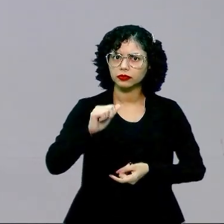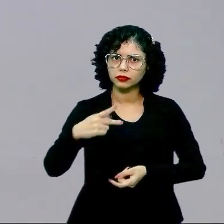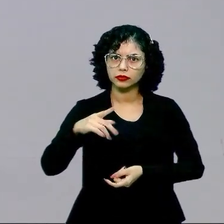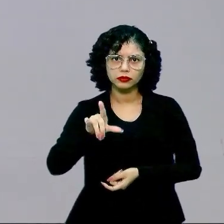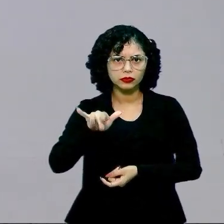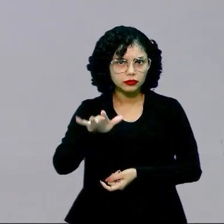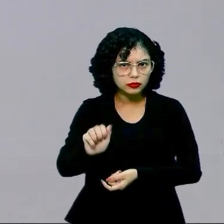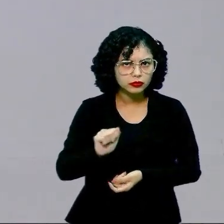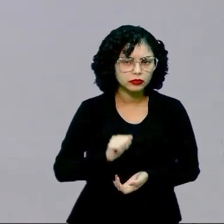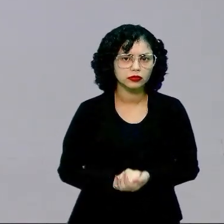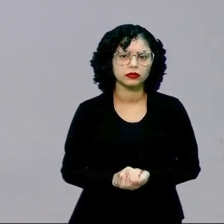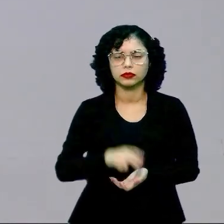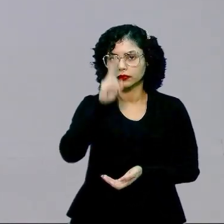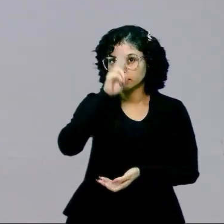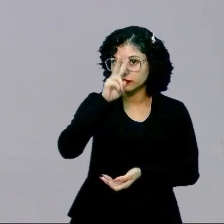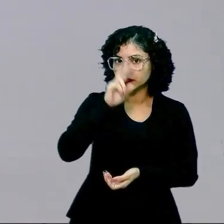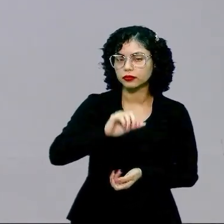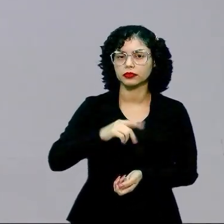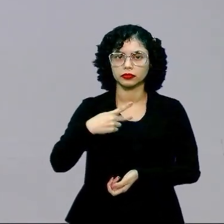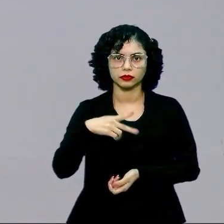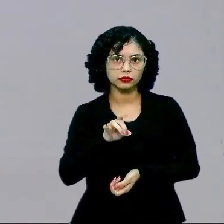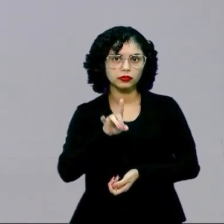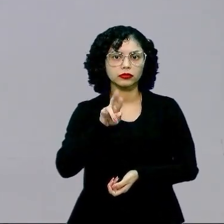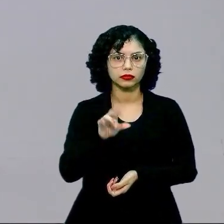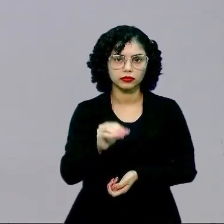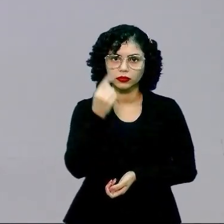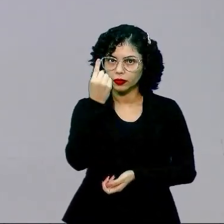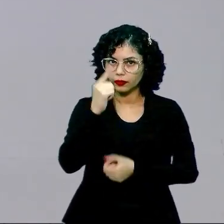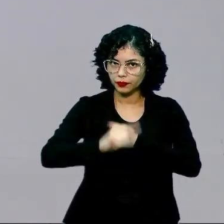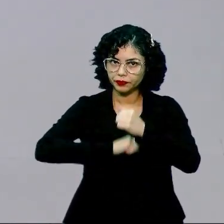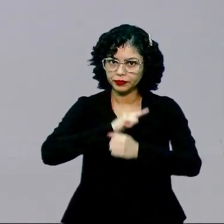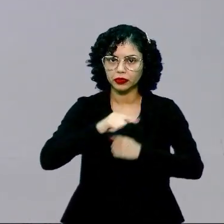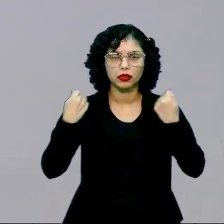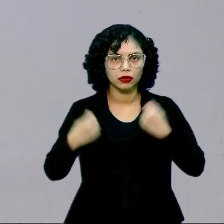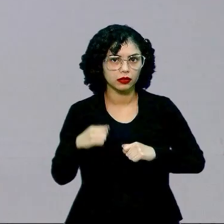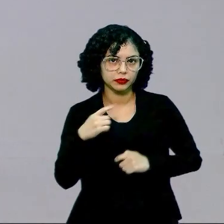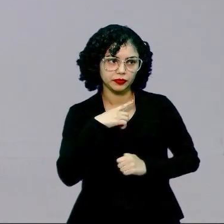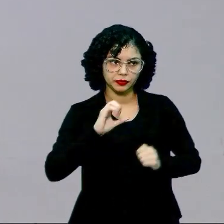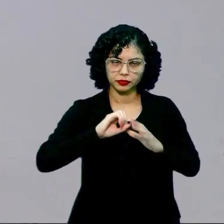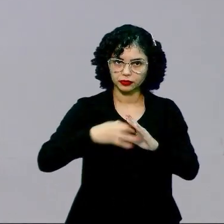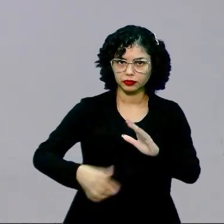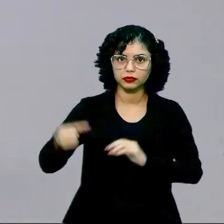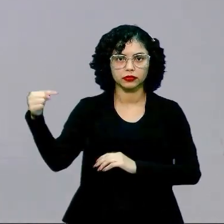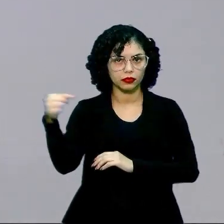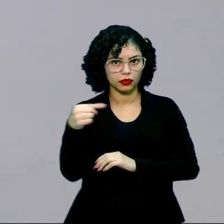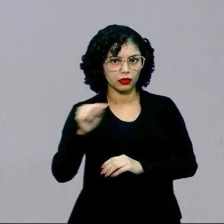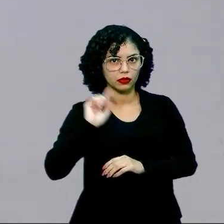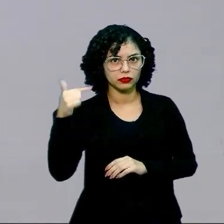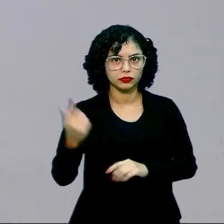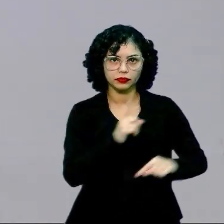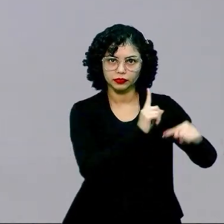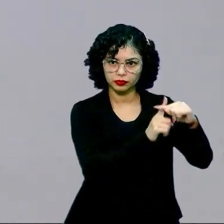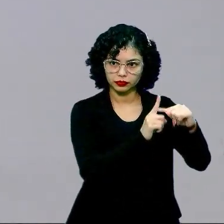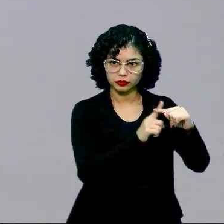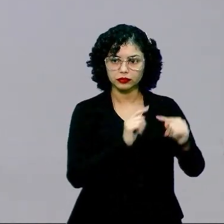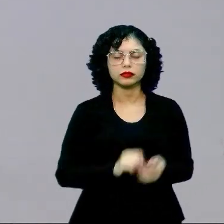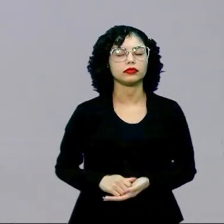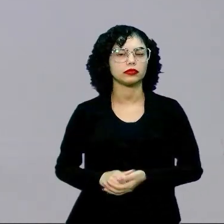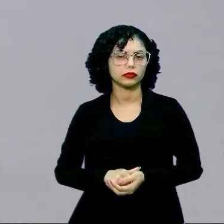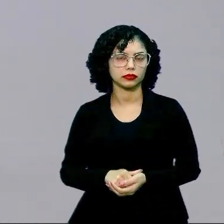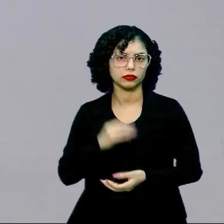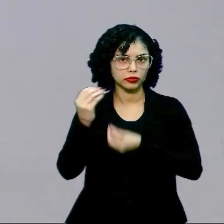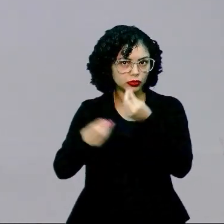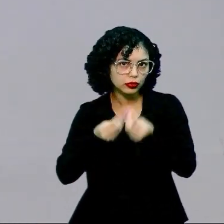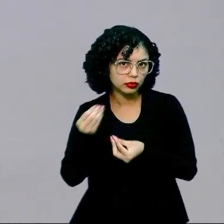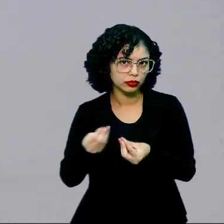apolar? Lembrando, para ter polos, um átomo vai ter que ter uma característica negativa e o outro positivo.